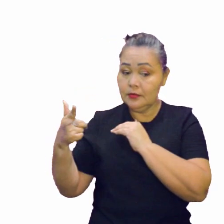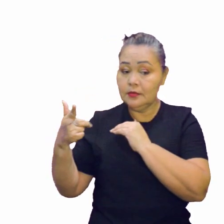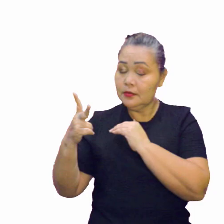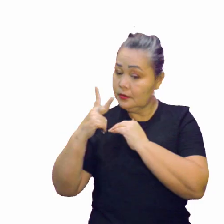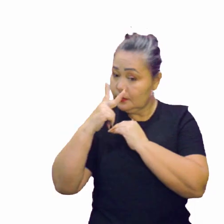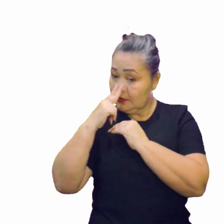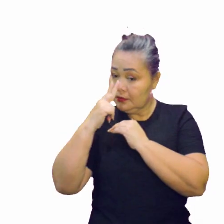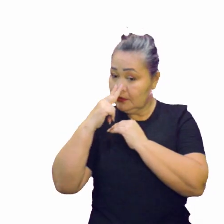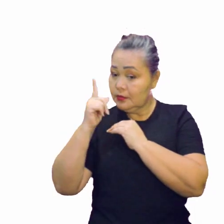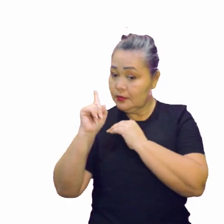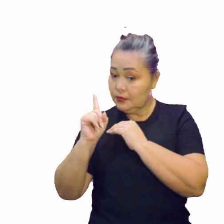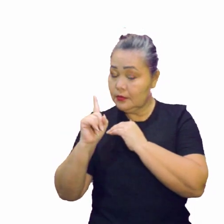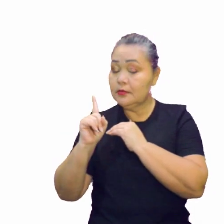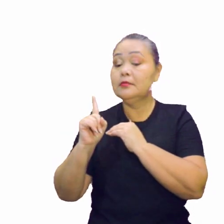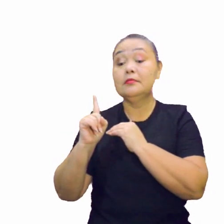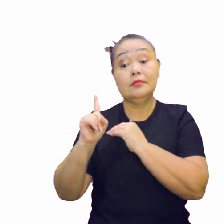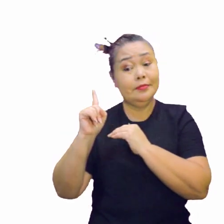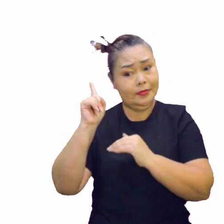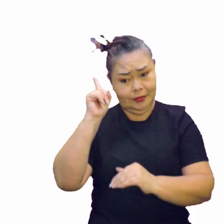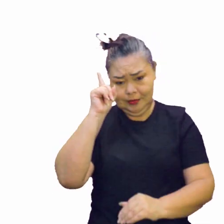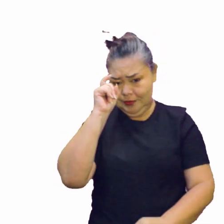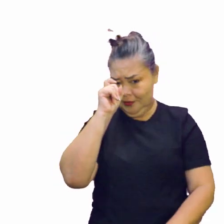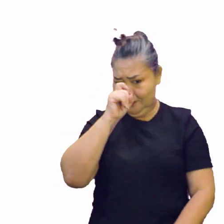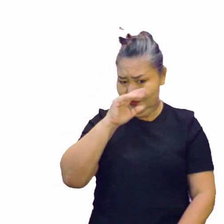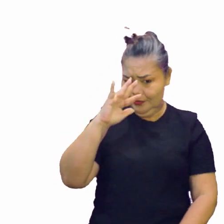é complicado.